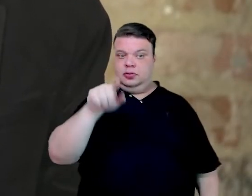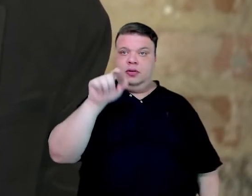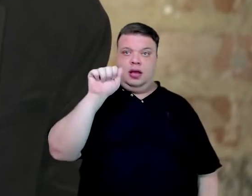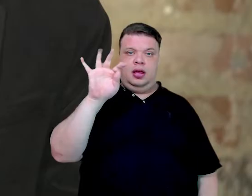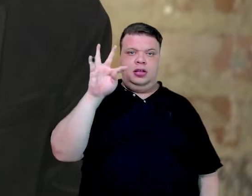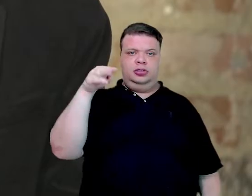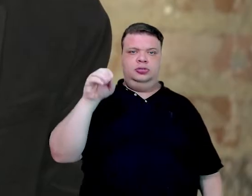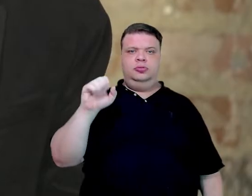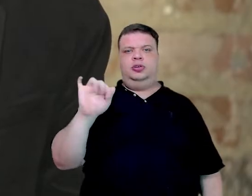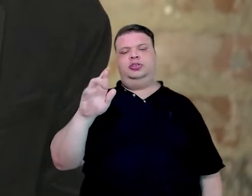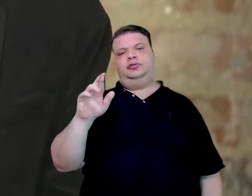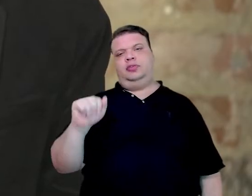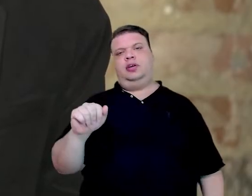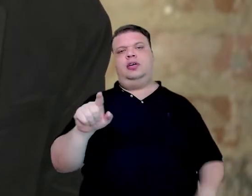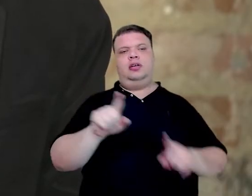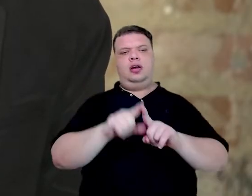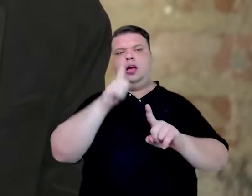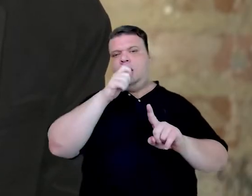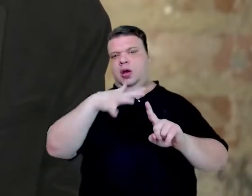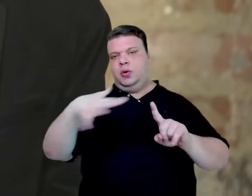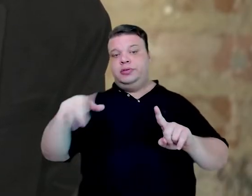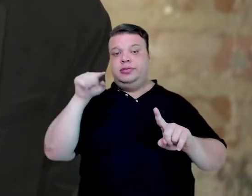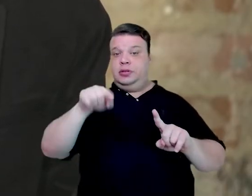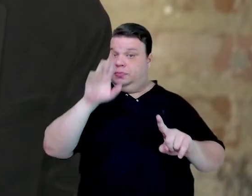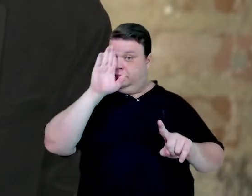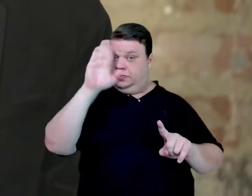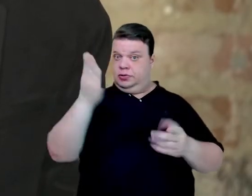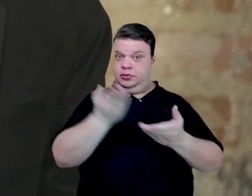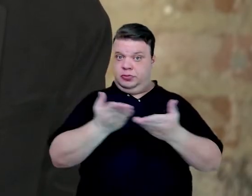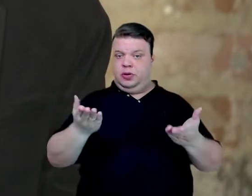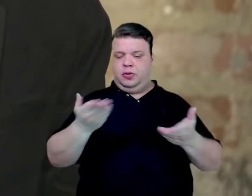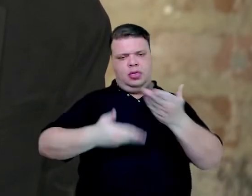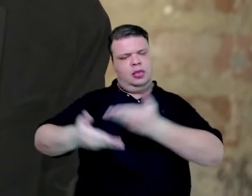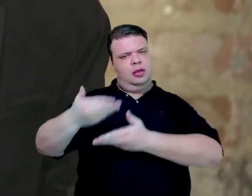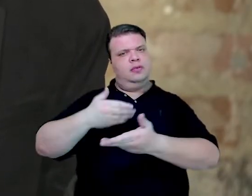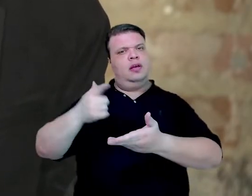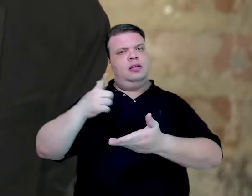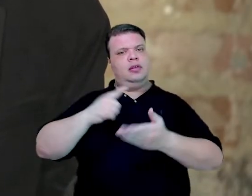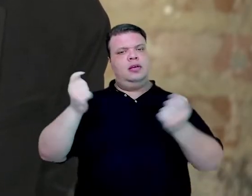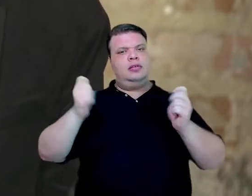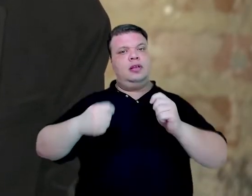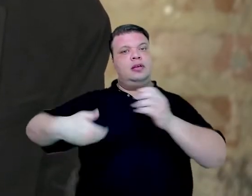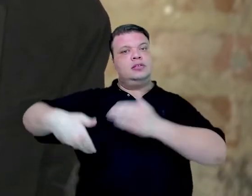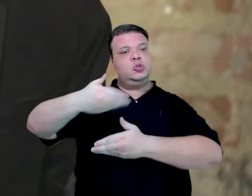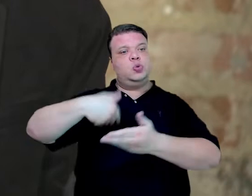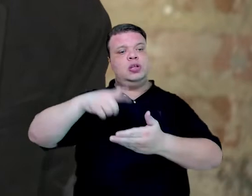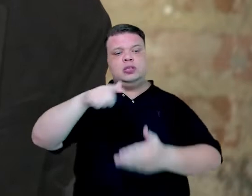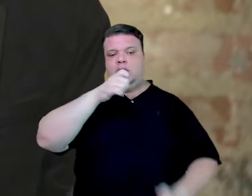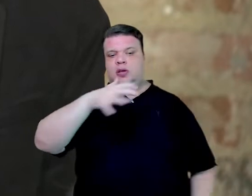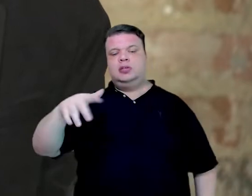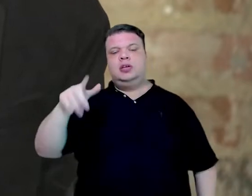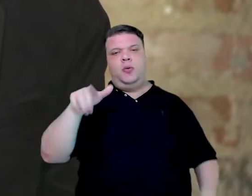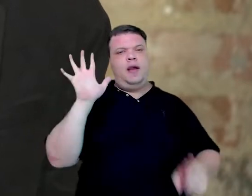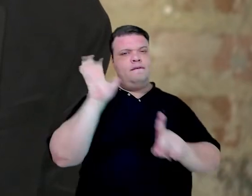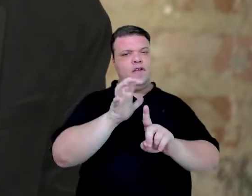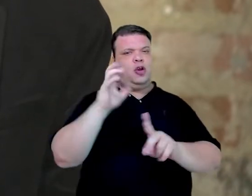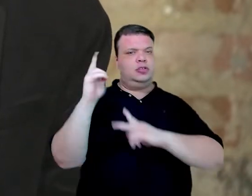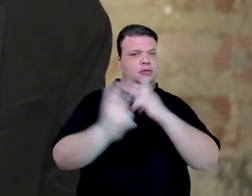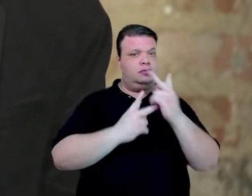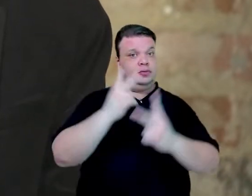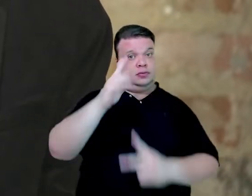que ocorre através da transferência de movimento, principalmente da atmosfera para os oceanos. É graças a